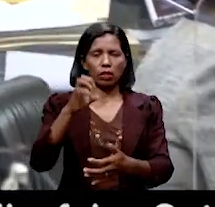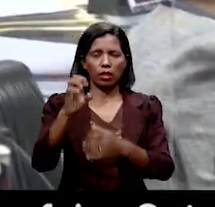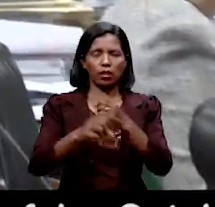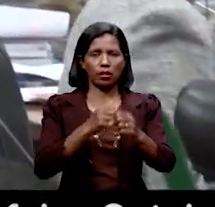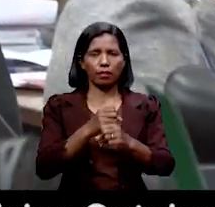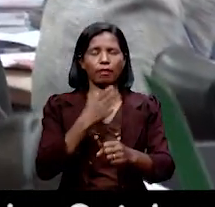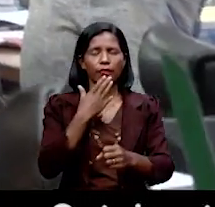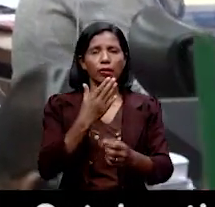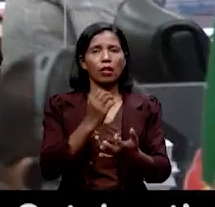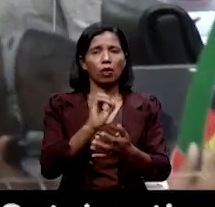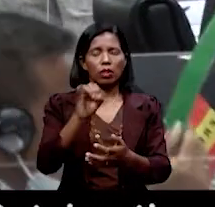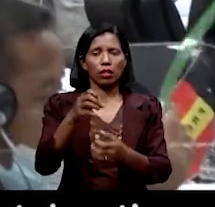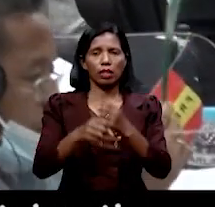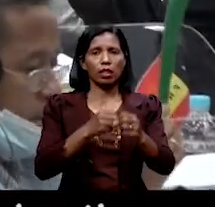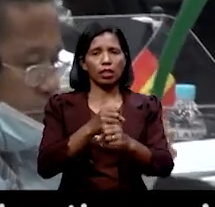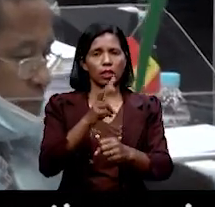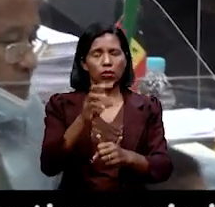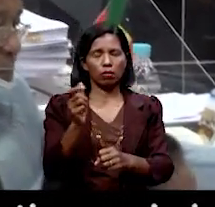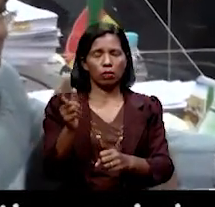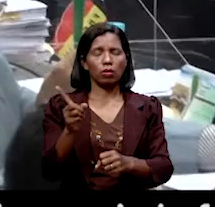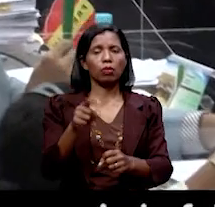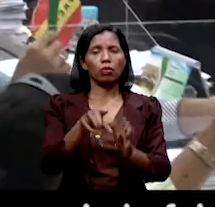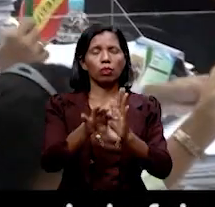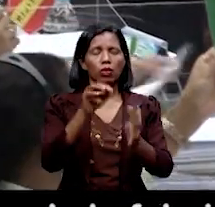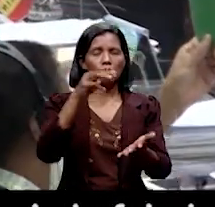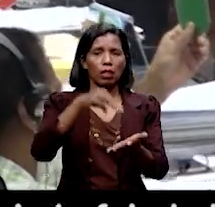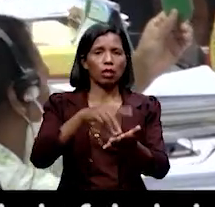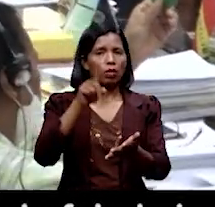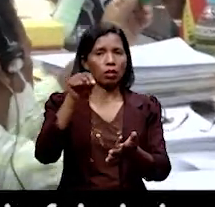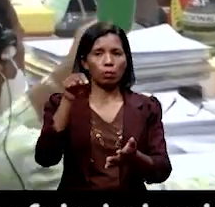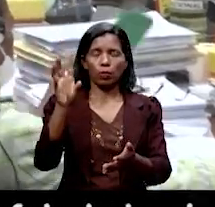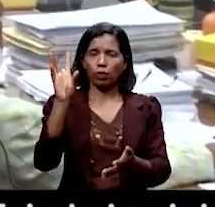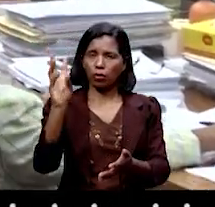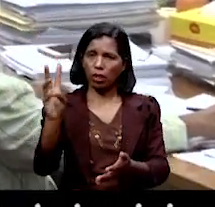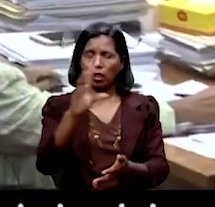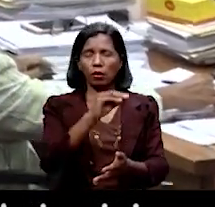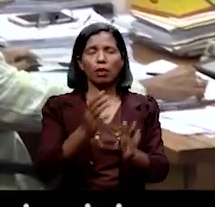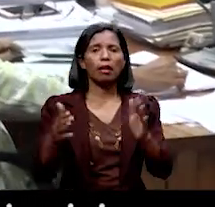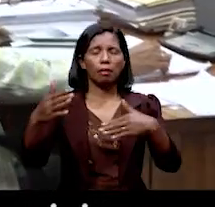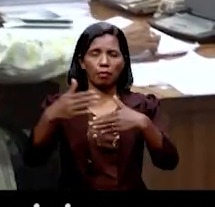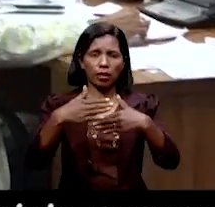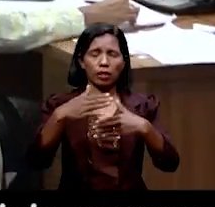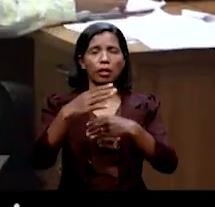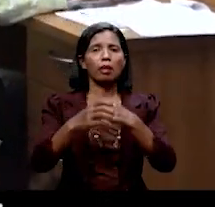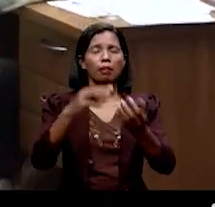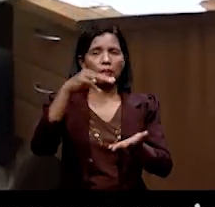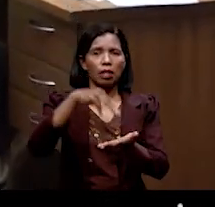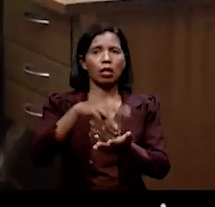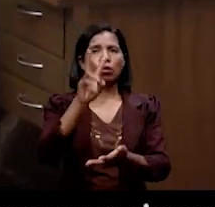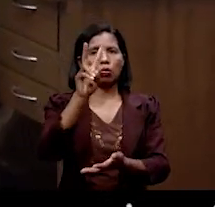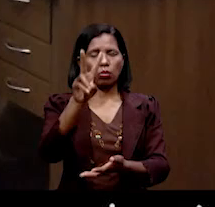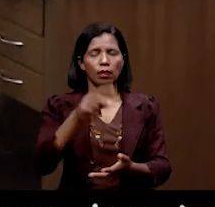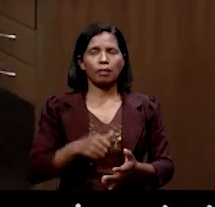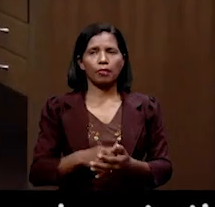Ruanuluresenrua, o simontante bilhão ida ponto nen, saito basic bilhão rua. Tamba o Parlamento Nacional apresenta